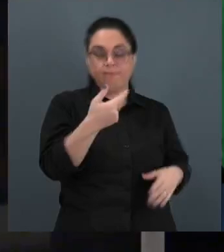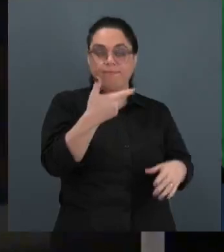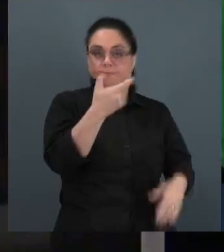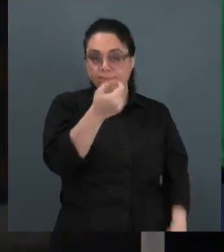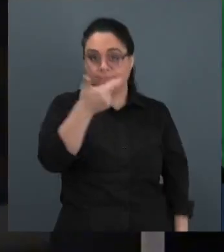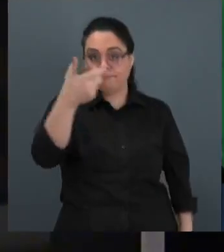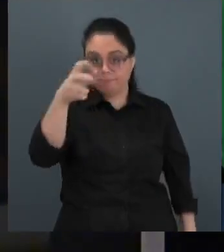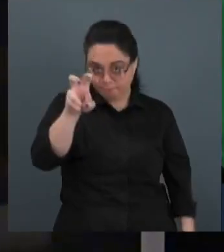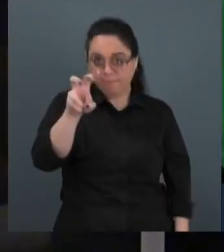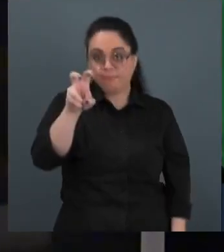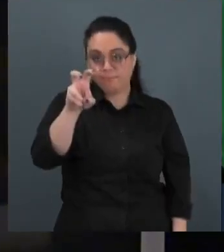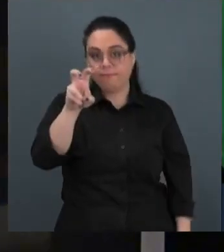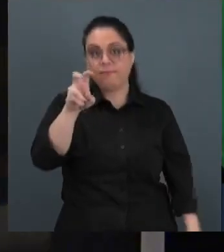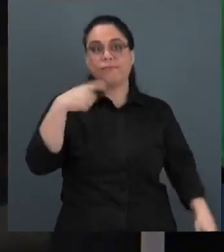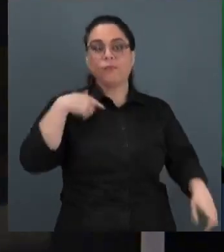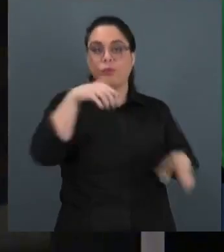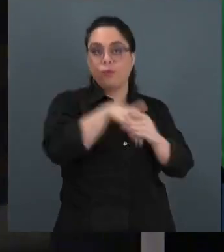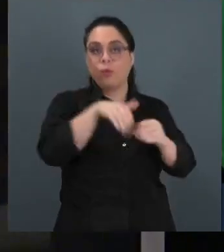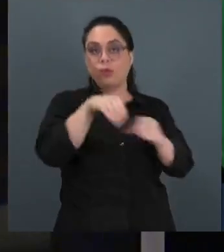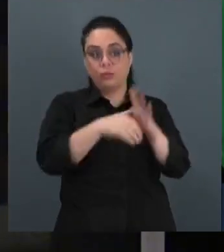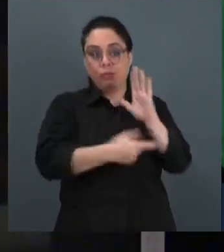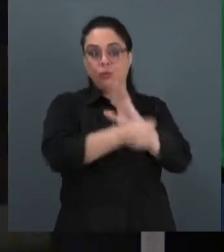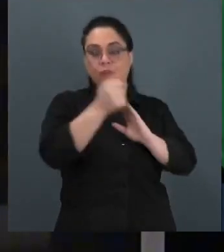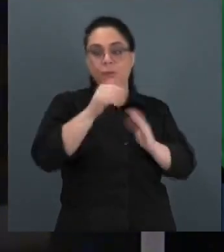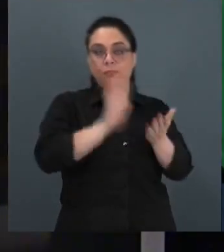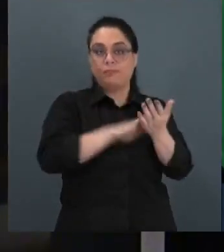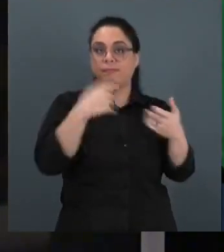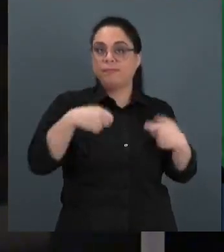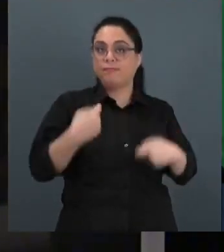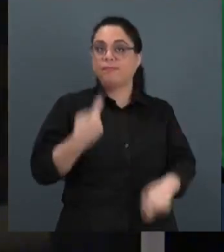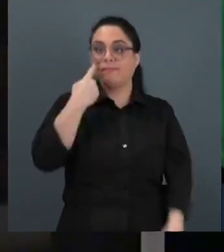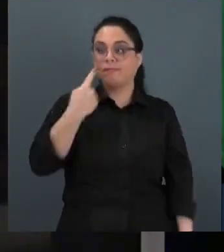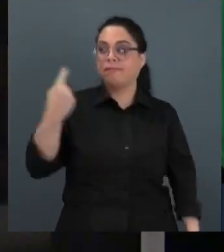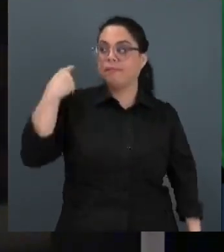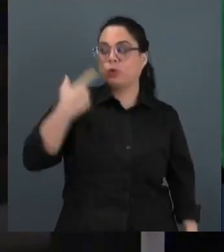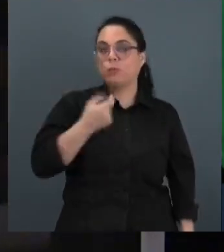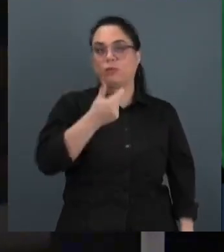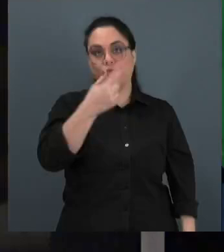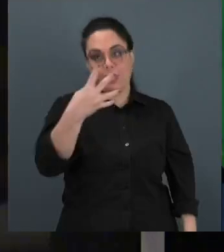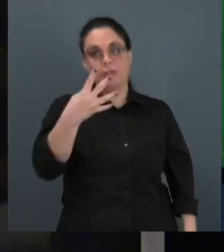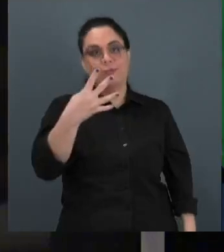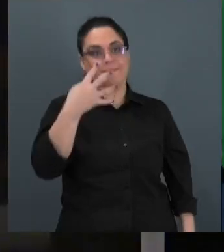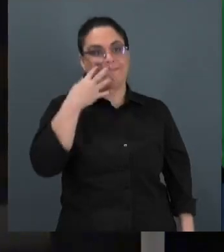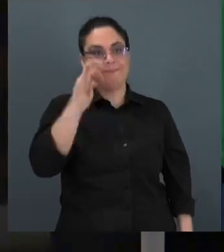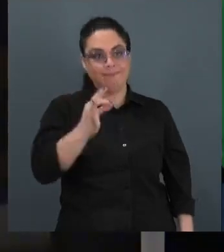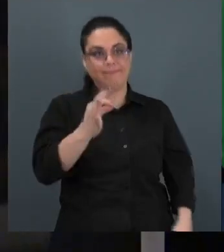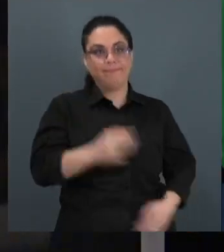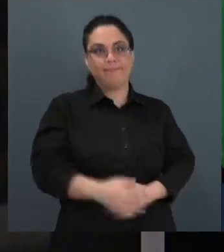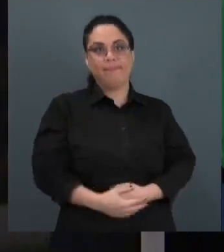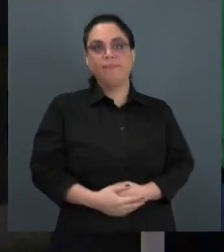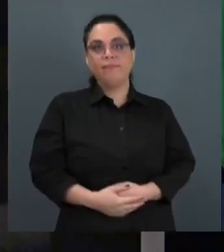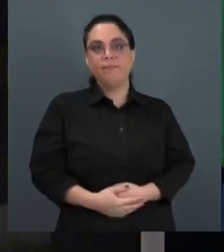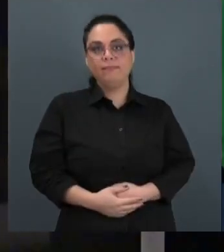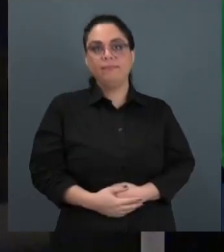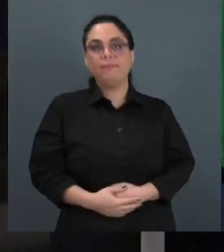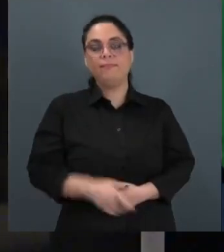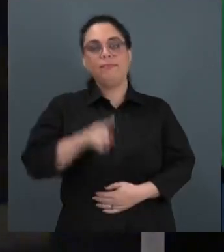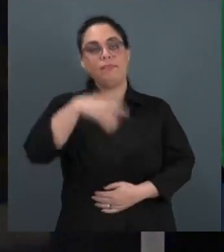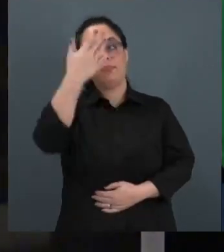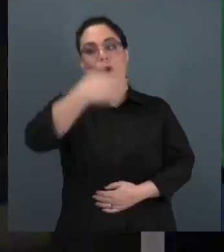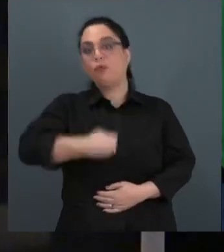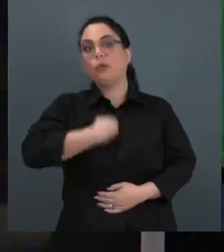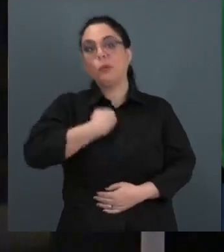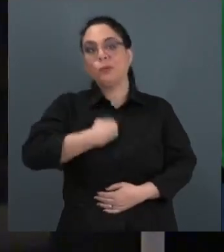2025, votando o orçamento que deveria ter sido votado em 2024. Isso demonstra, por um